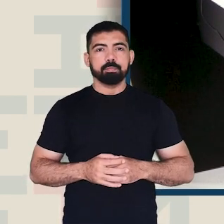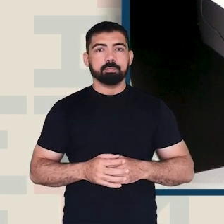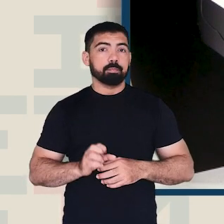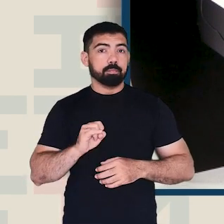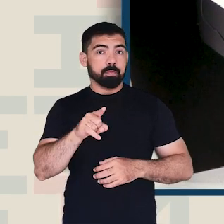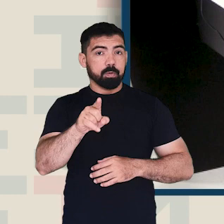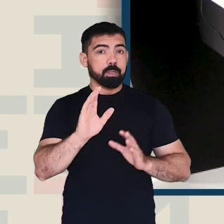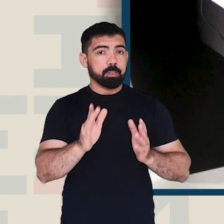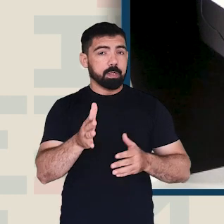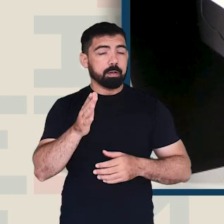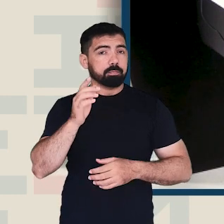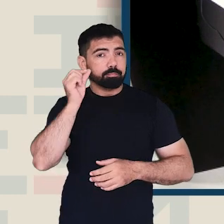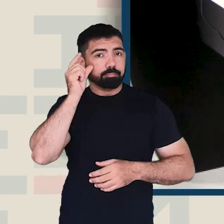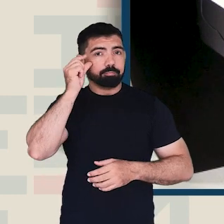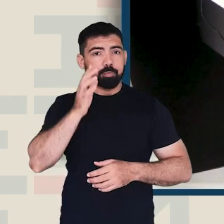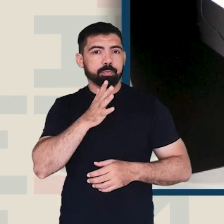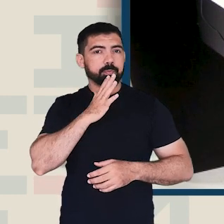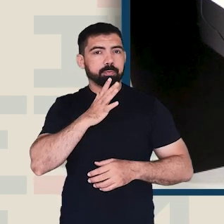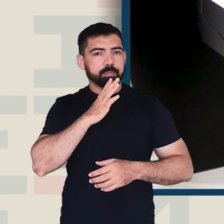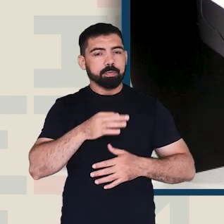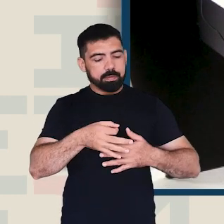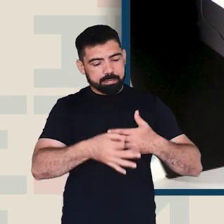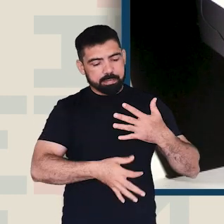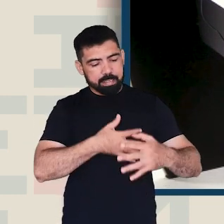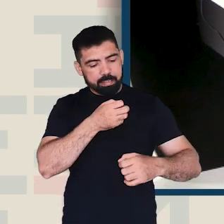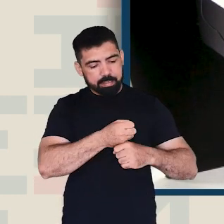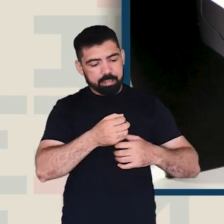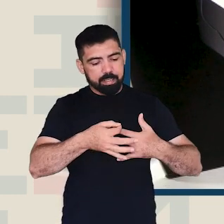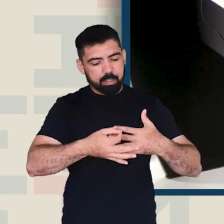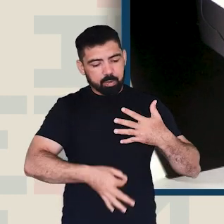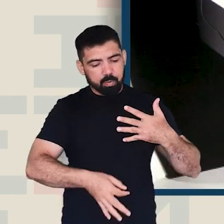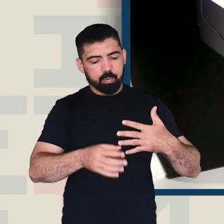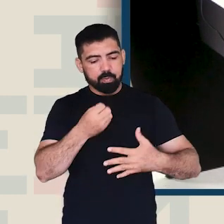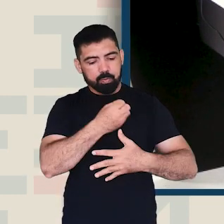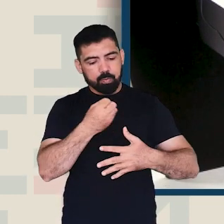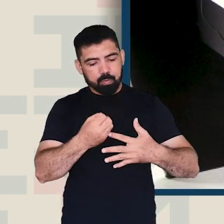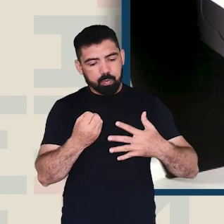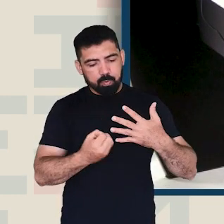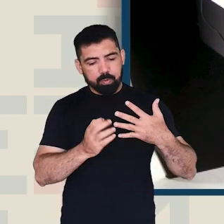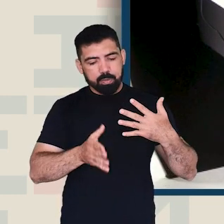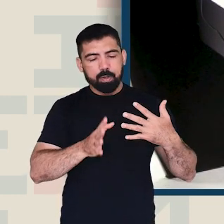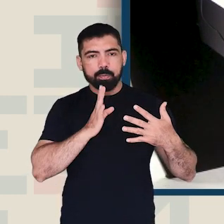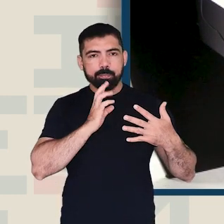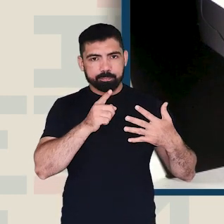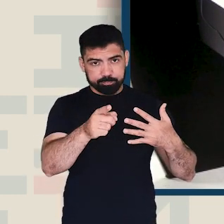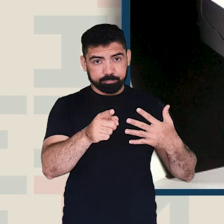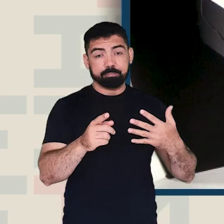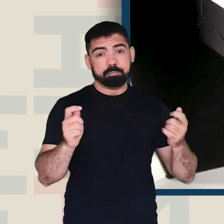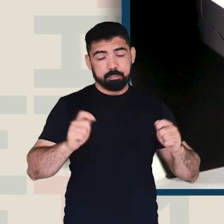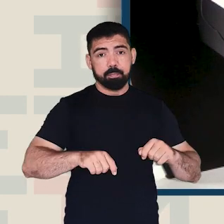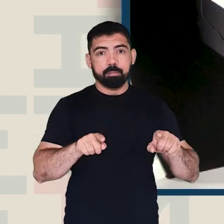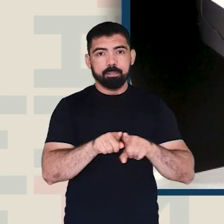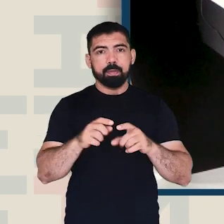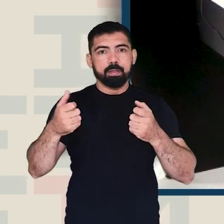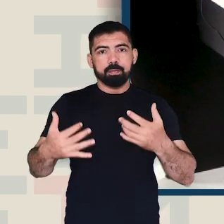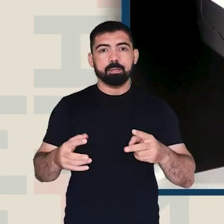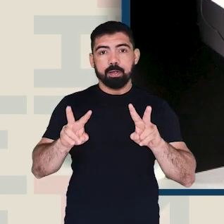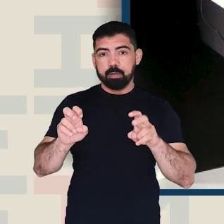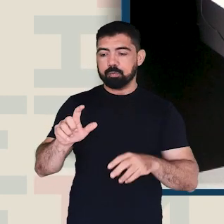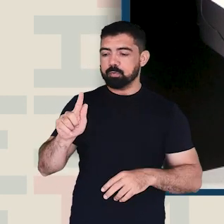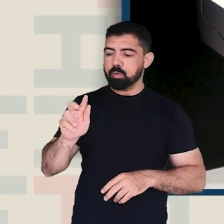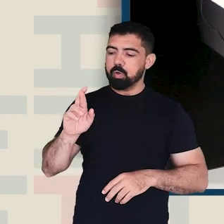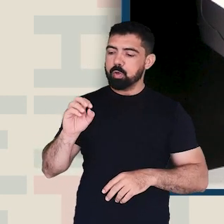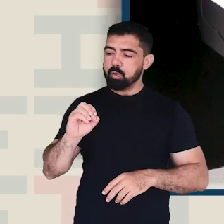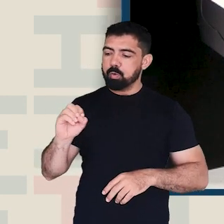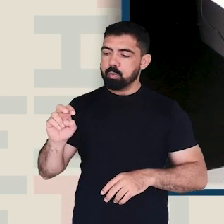Se você já tem noção de escala, de acorde, conhece notas, então a gente já tem conteúdo suficiente para falar sobre groove.